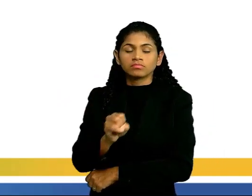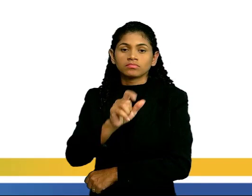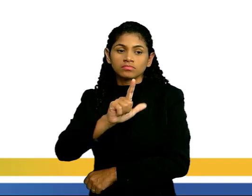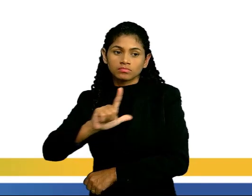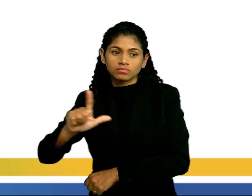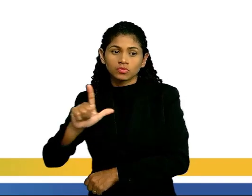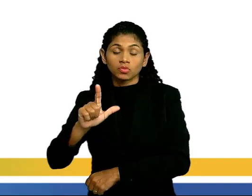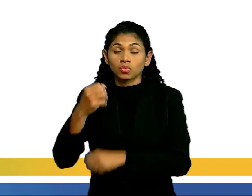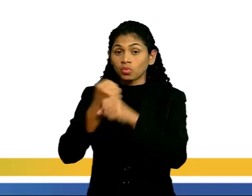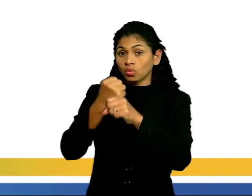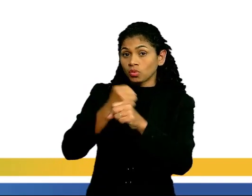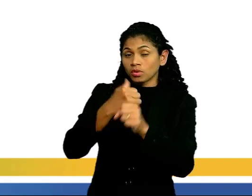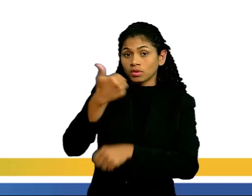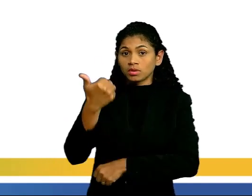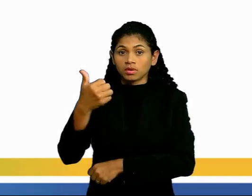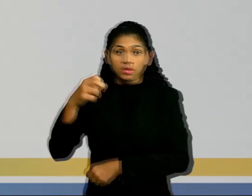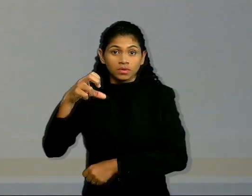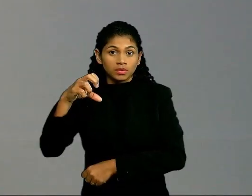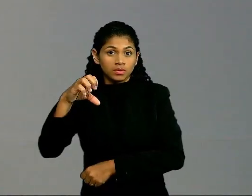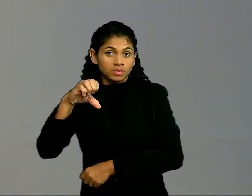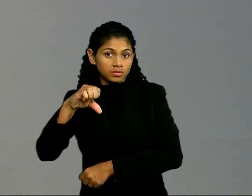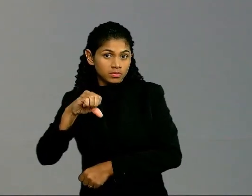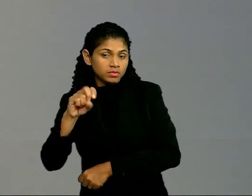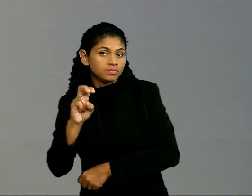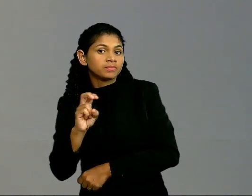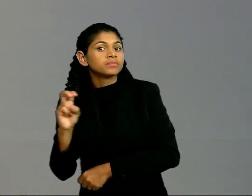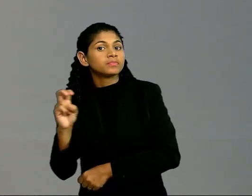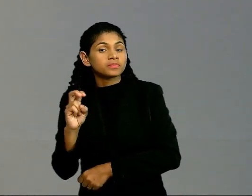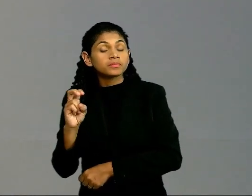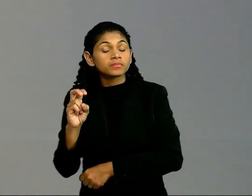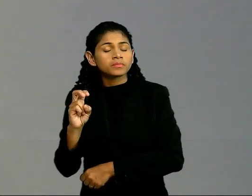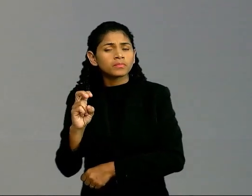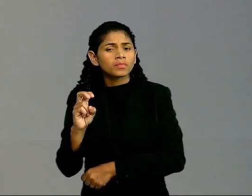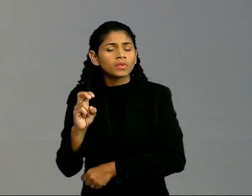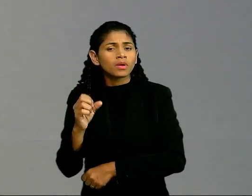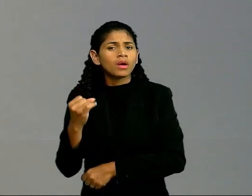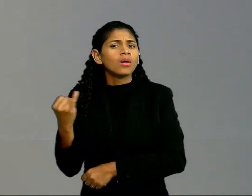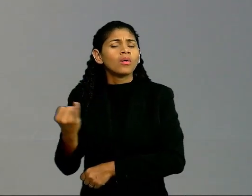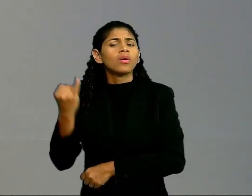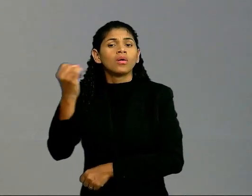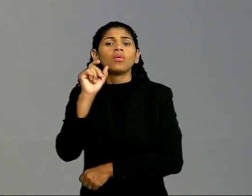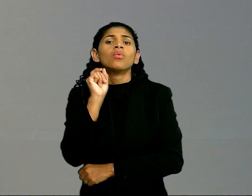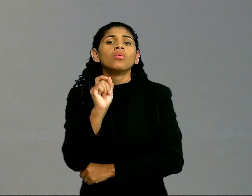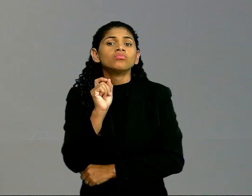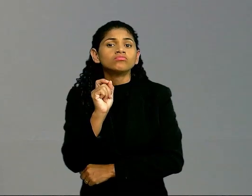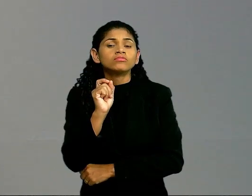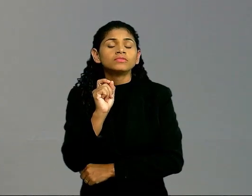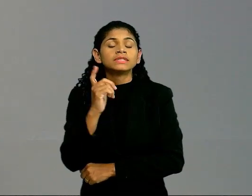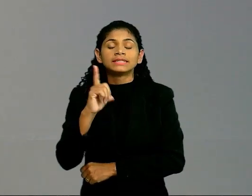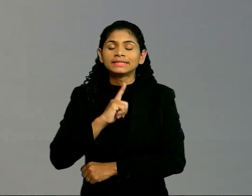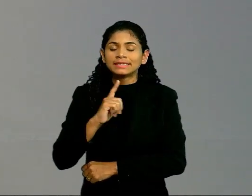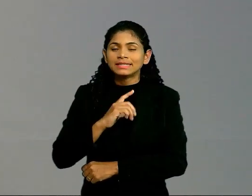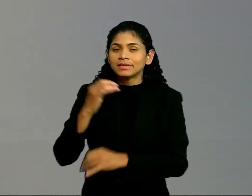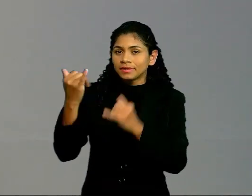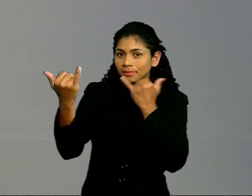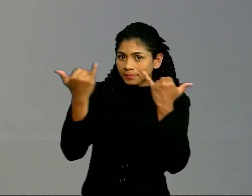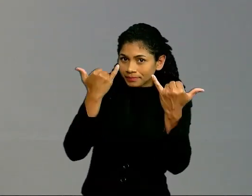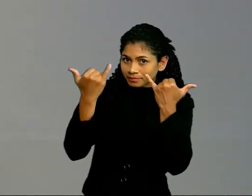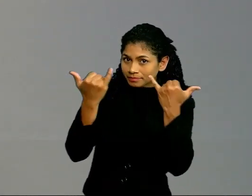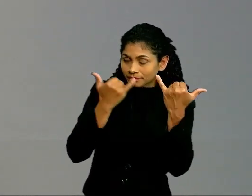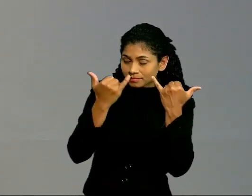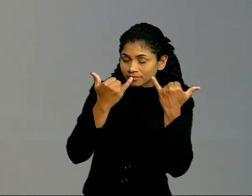onde a gente tem a produção inicial. E o que é interessante? Eu tenho novamente outra informação sobre a